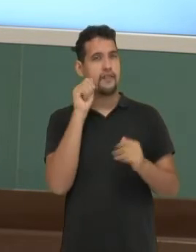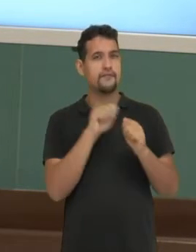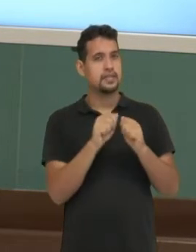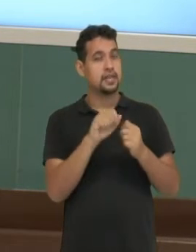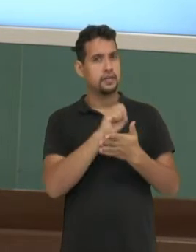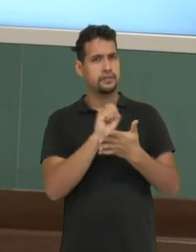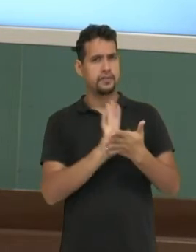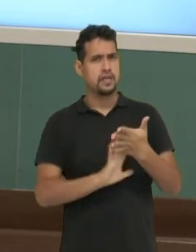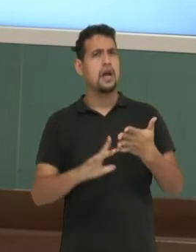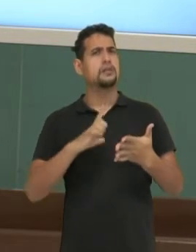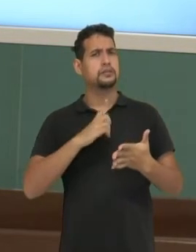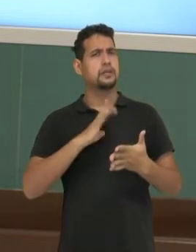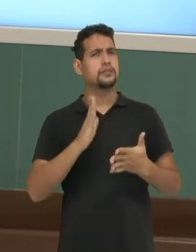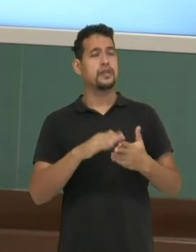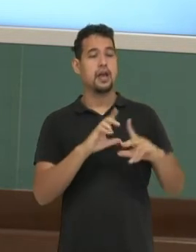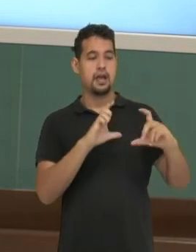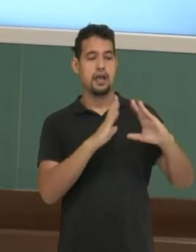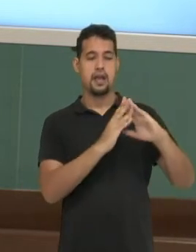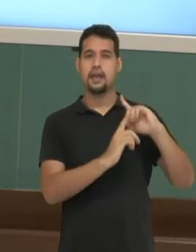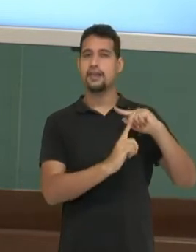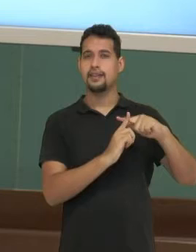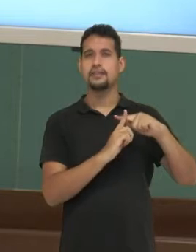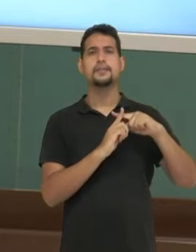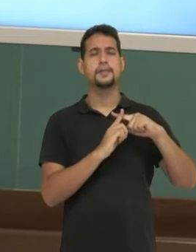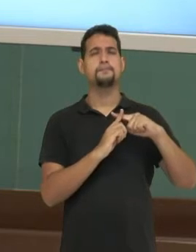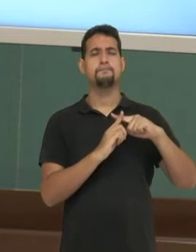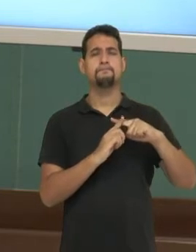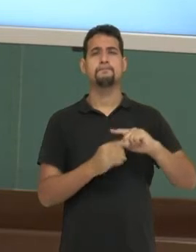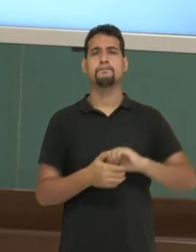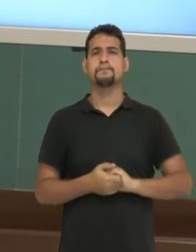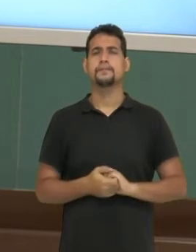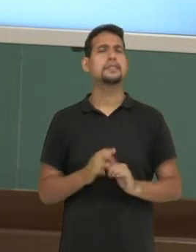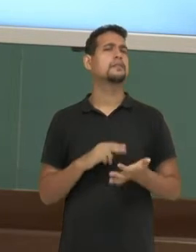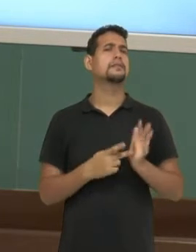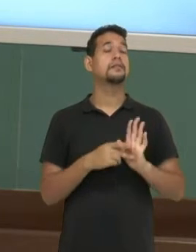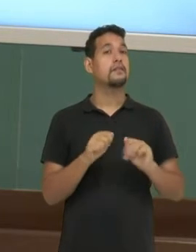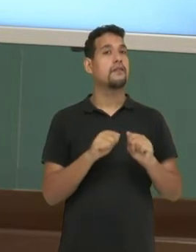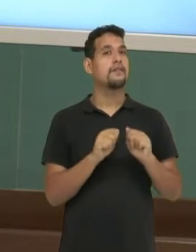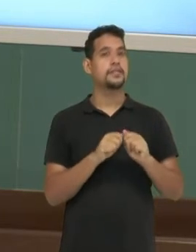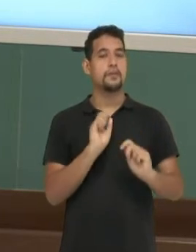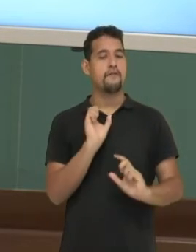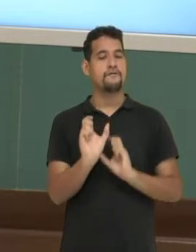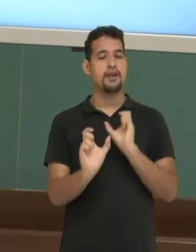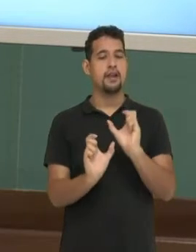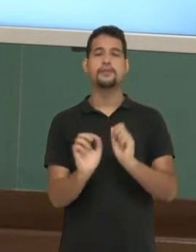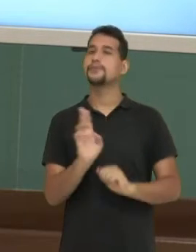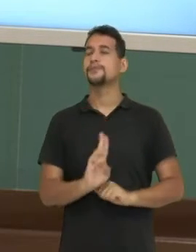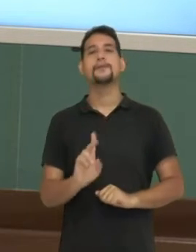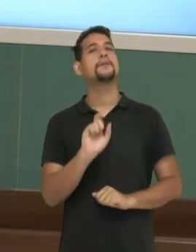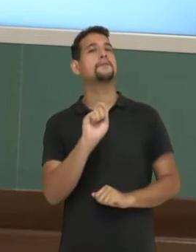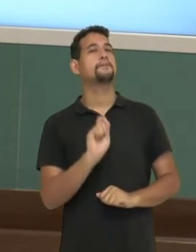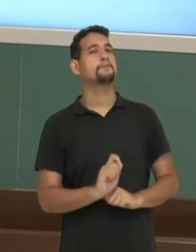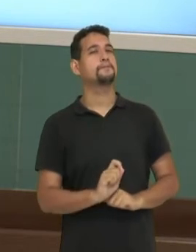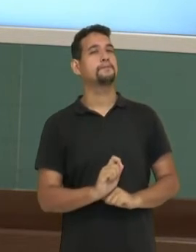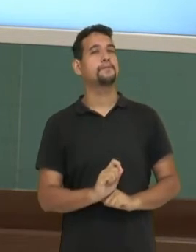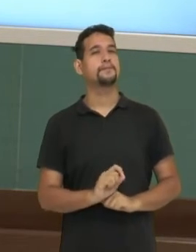vocês têm ali a igreja. Diante de. Vocês vão construir uma frase utilizando